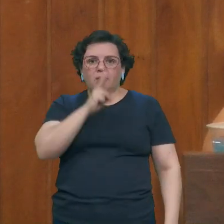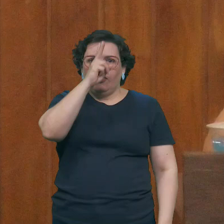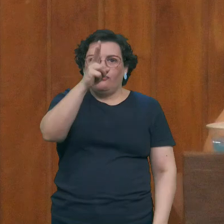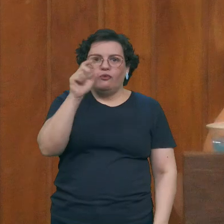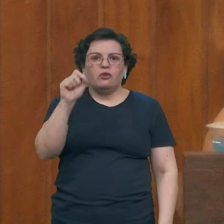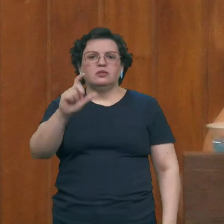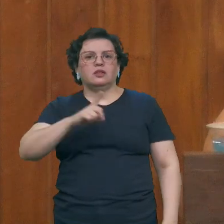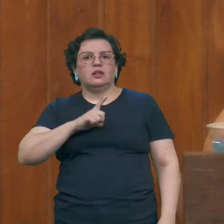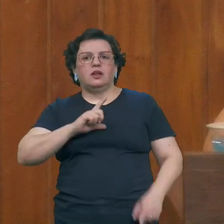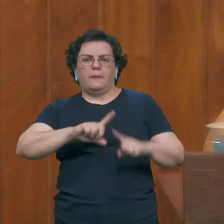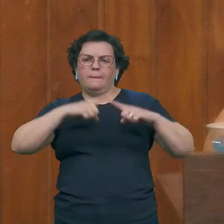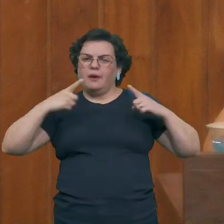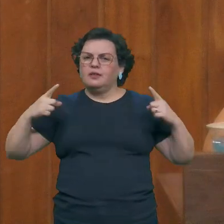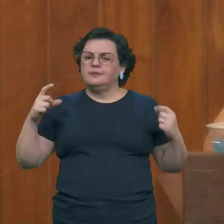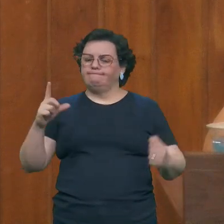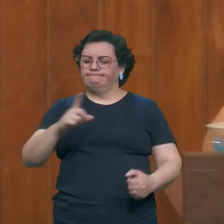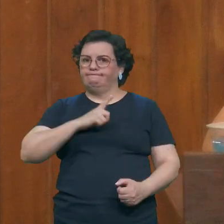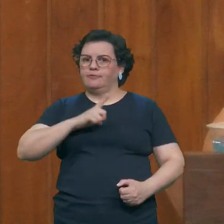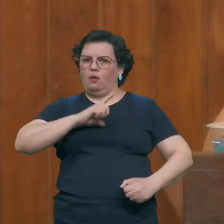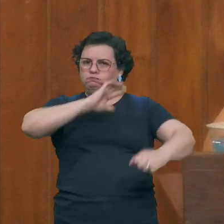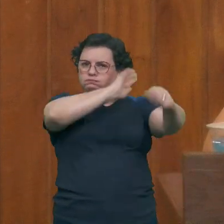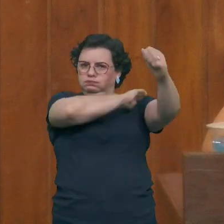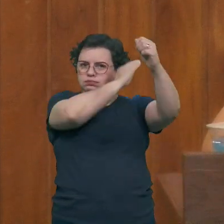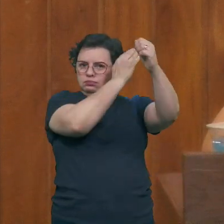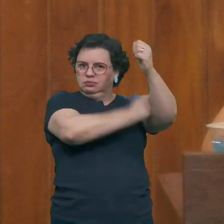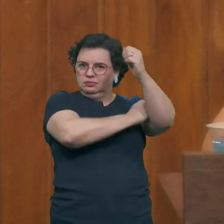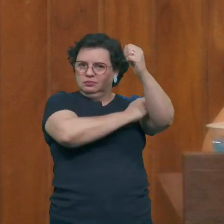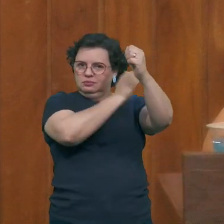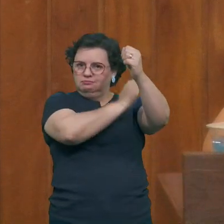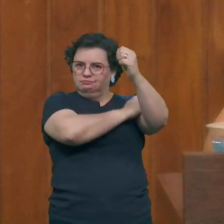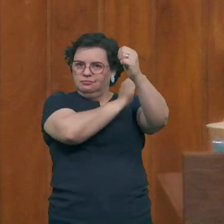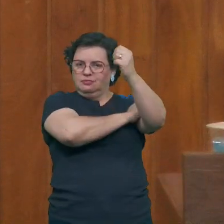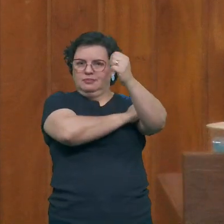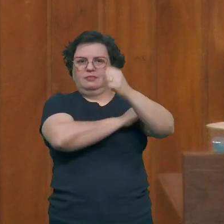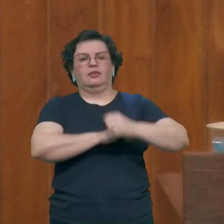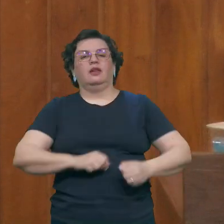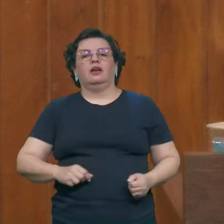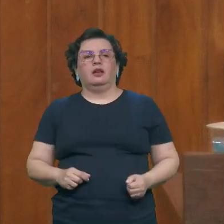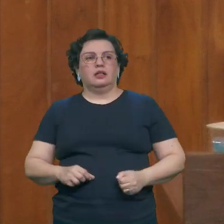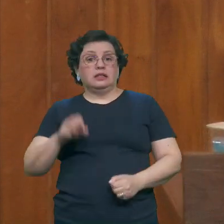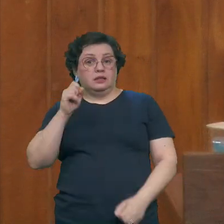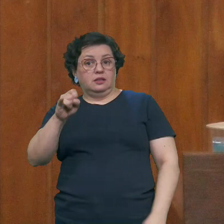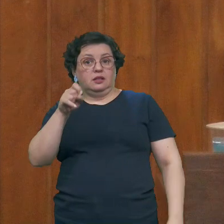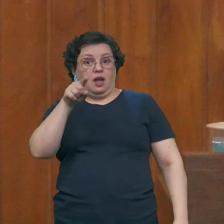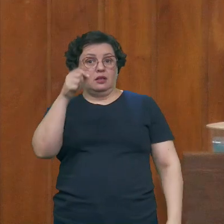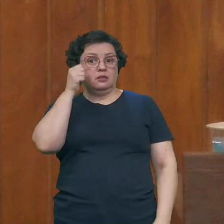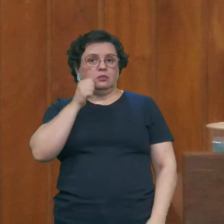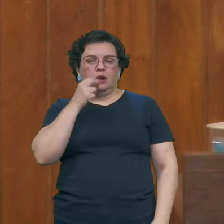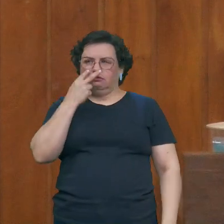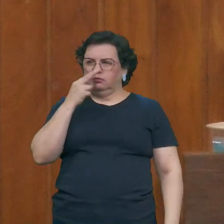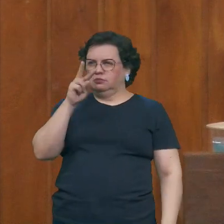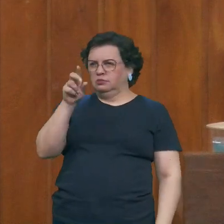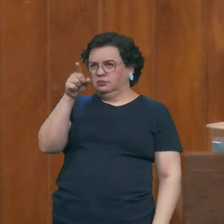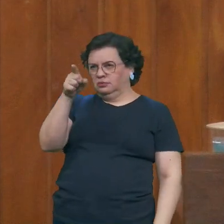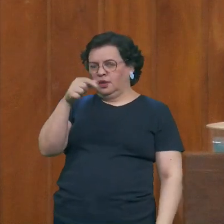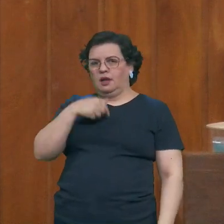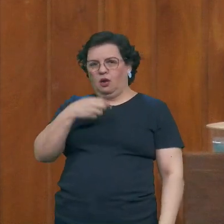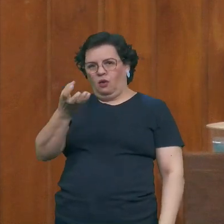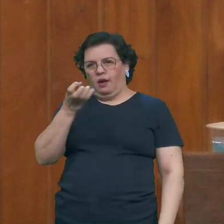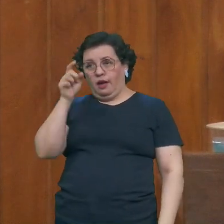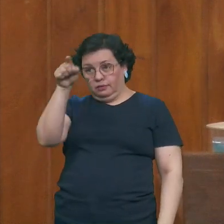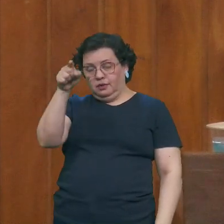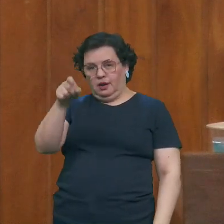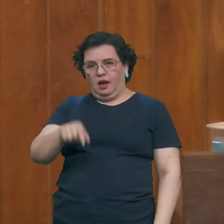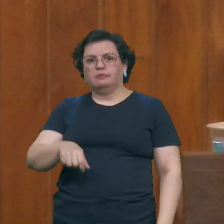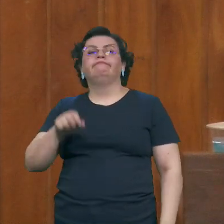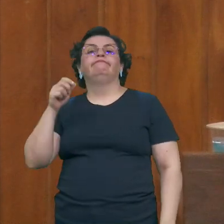mas ela tem muita força. Ela, se ela olhar aquele ponto e falar, eu vou chegar lá, realmente ela chega. O não